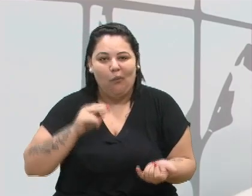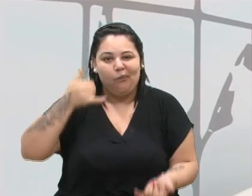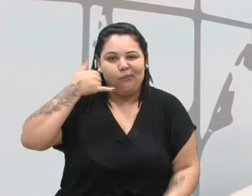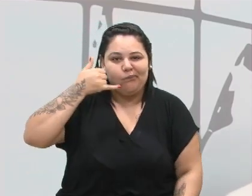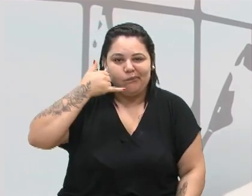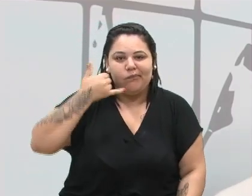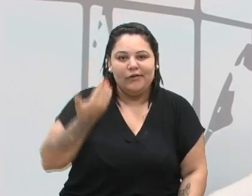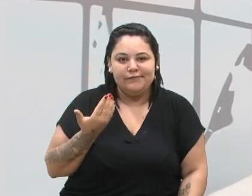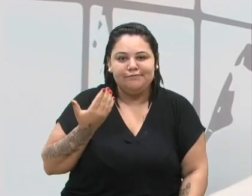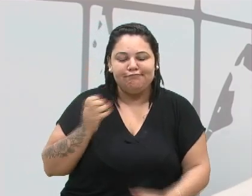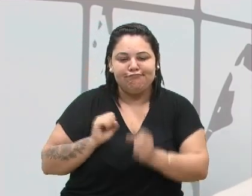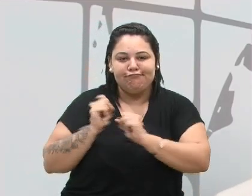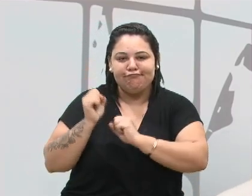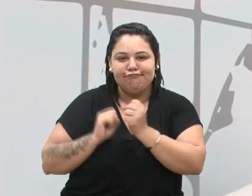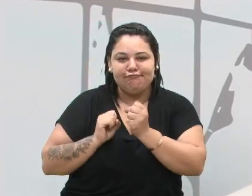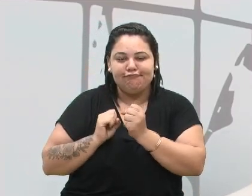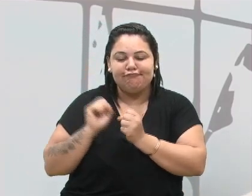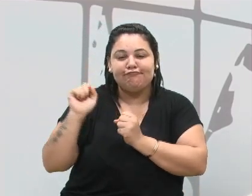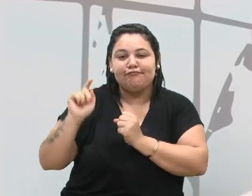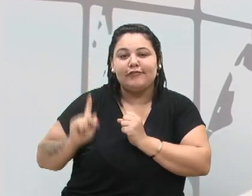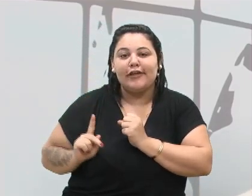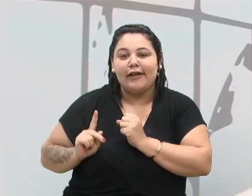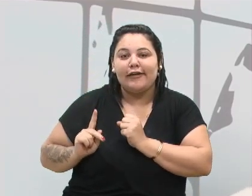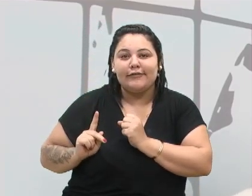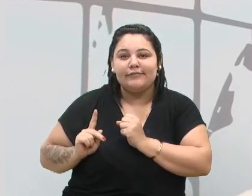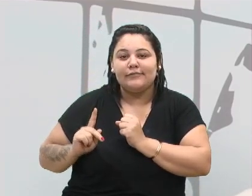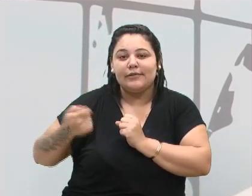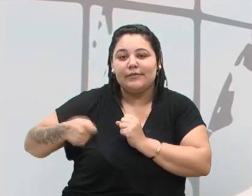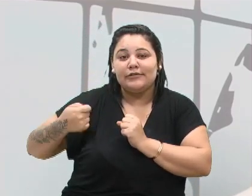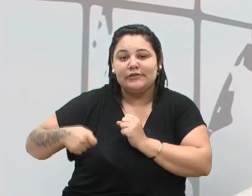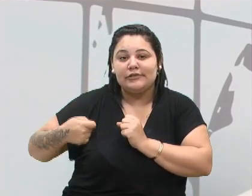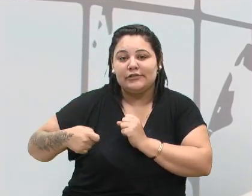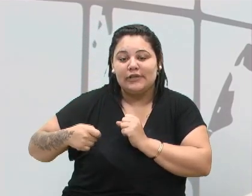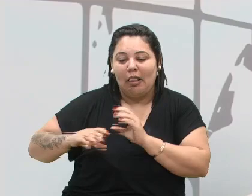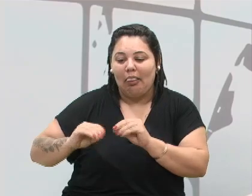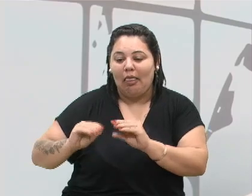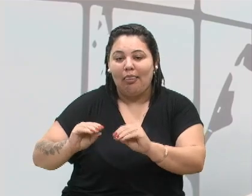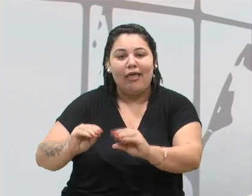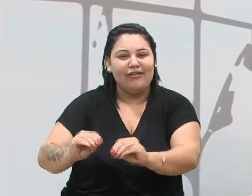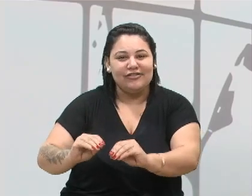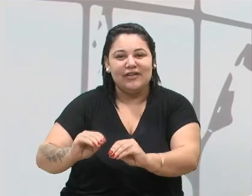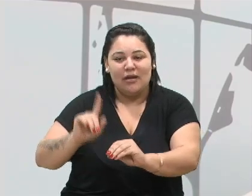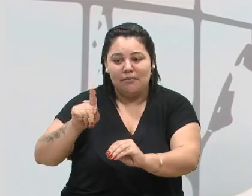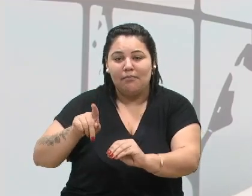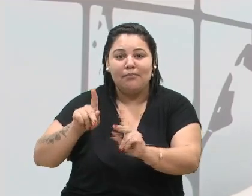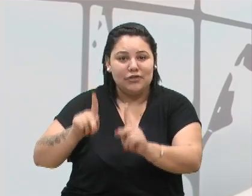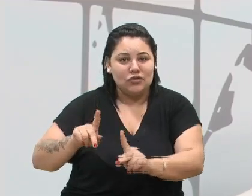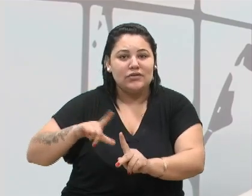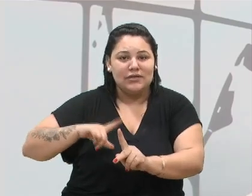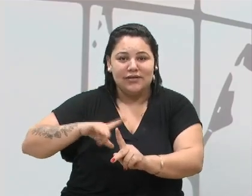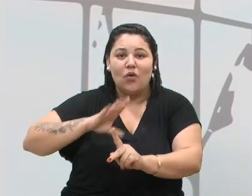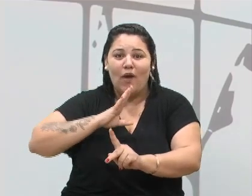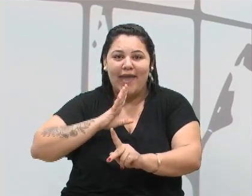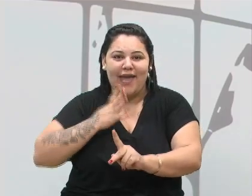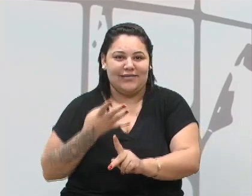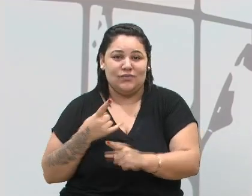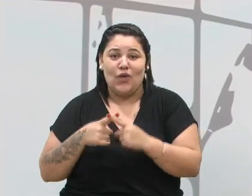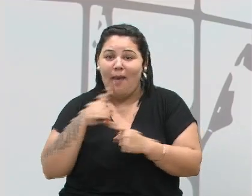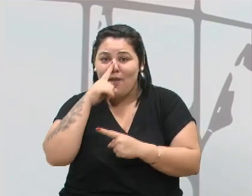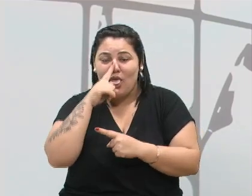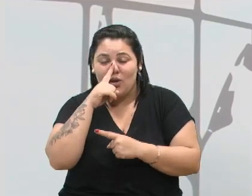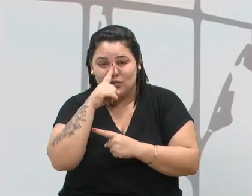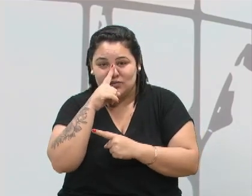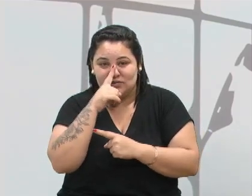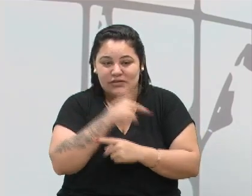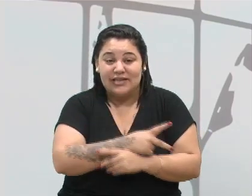telefonia, e quem tem que mexer nisso, tem que trabalhar nisso, são pessoas que entendem. E essas duas pessoas que